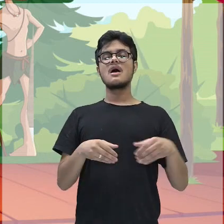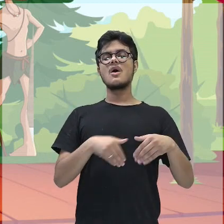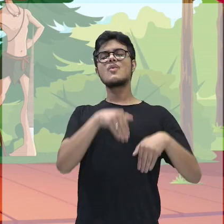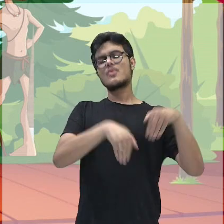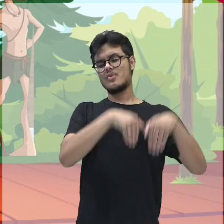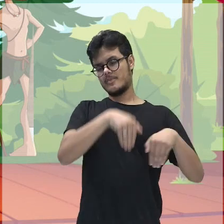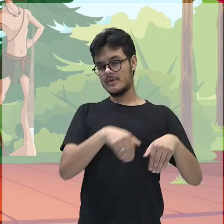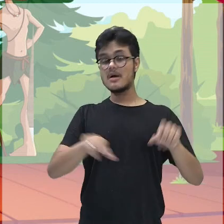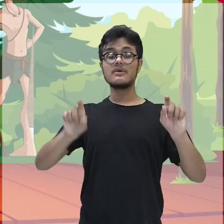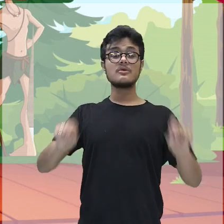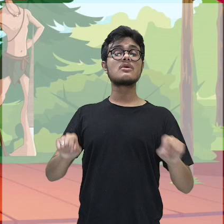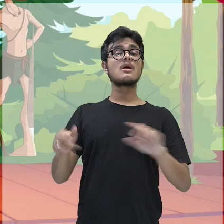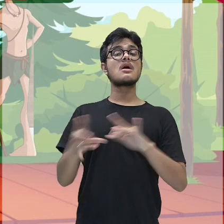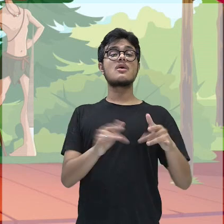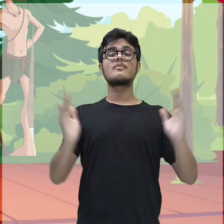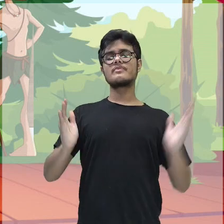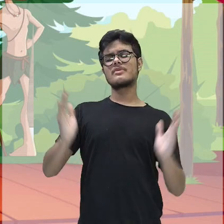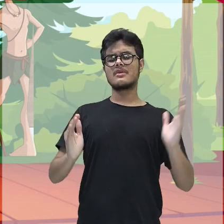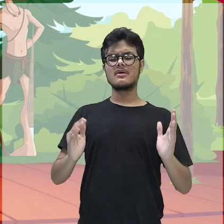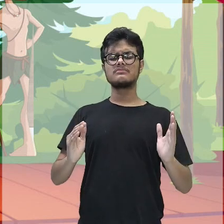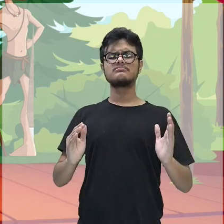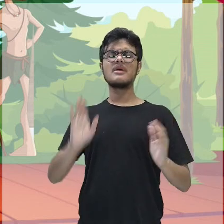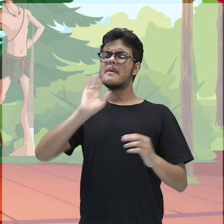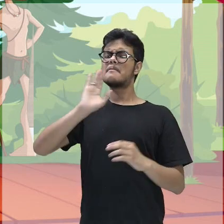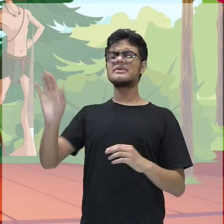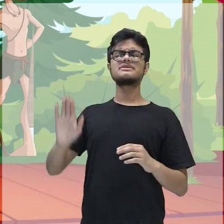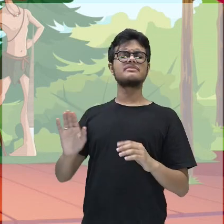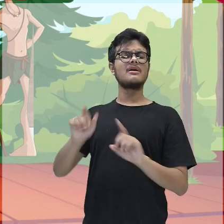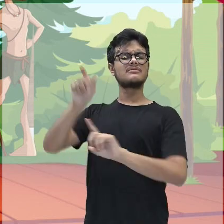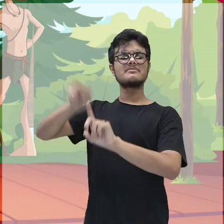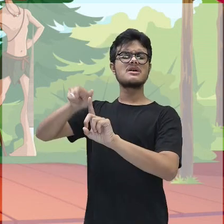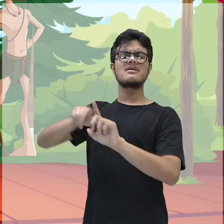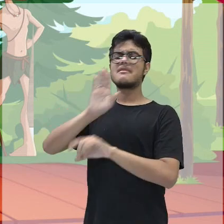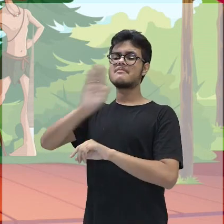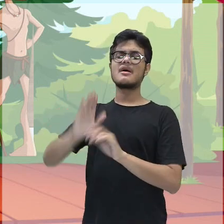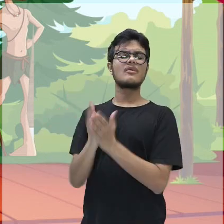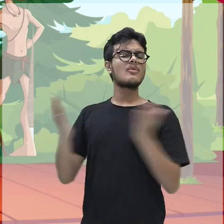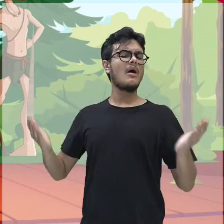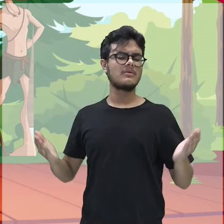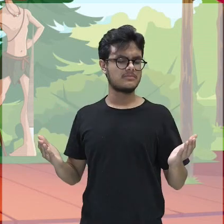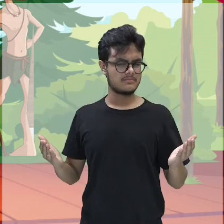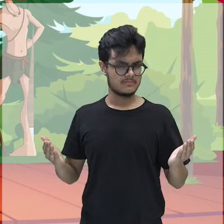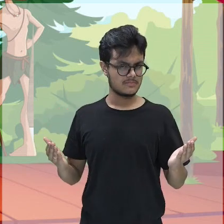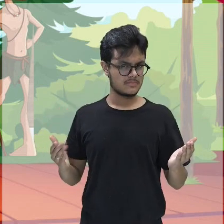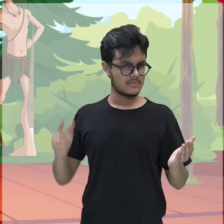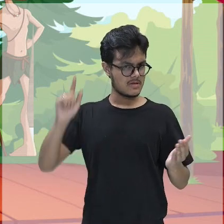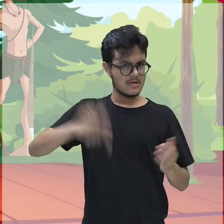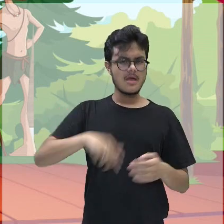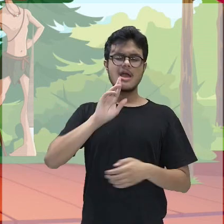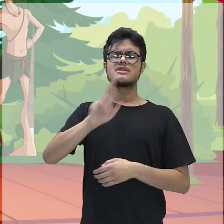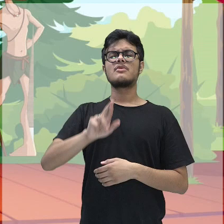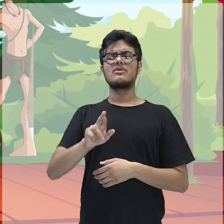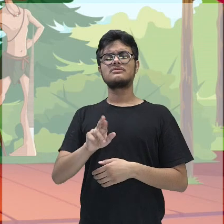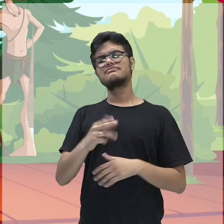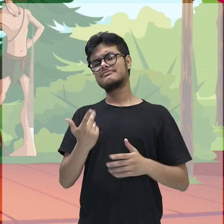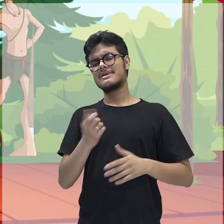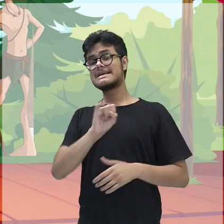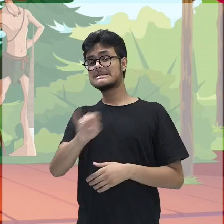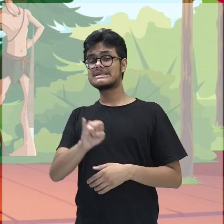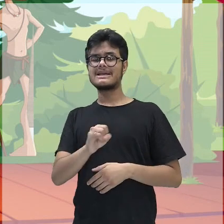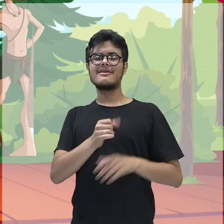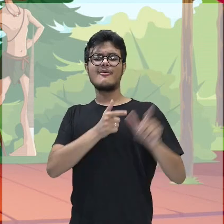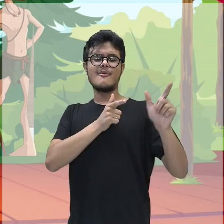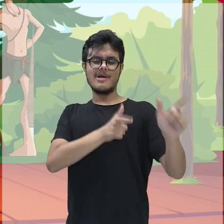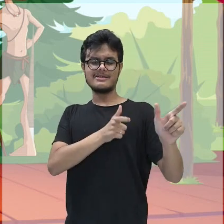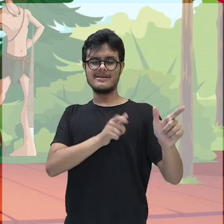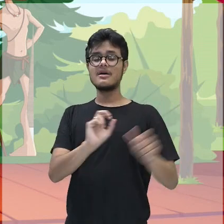desse contexto, o protagonista da história? Quem seria? Vocês podem responder aí. Quem seria o